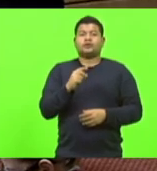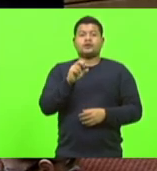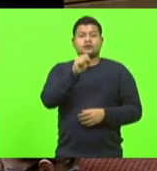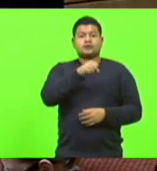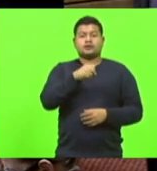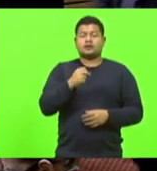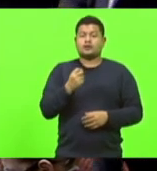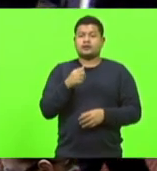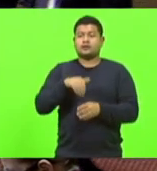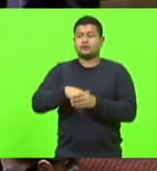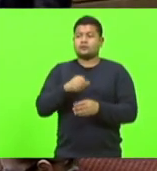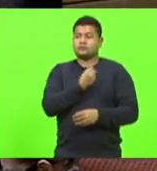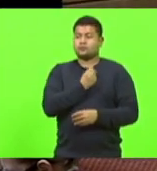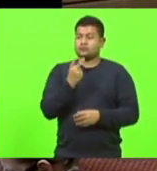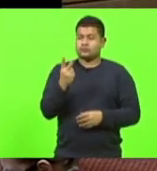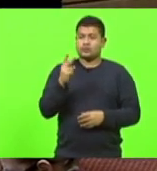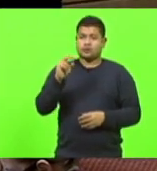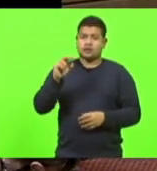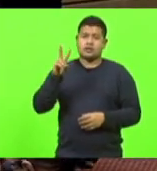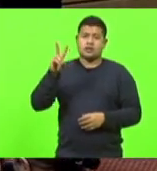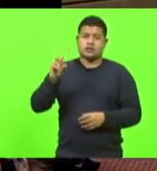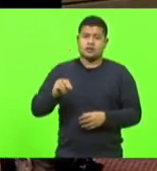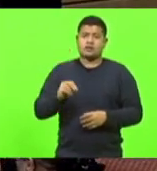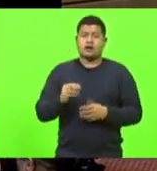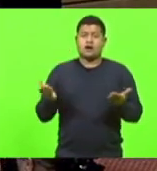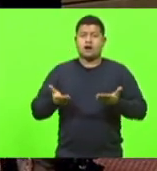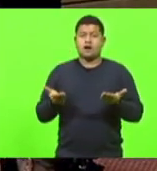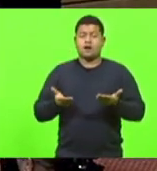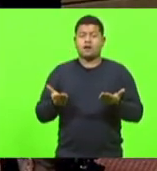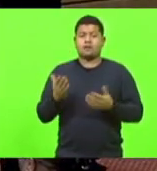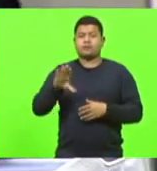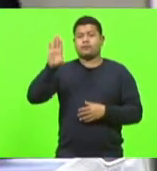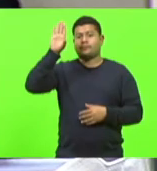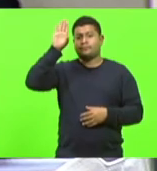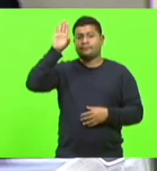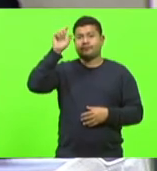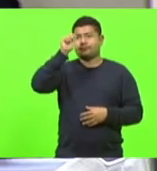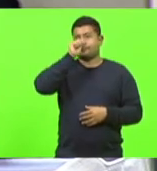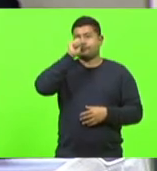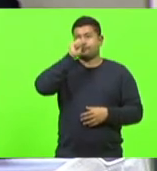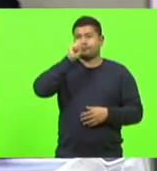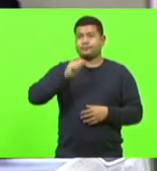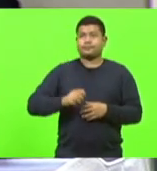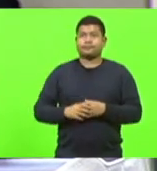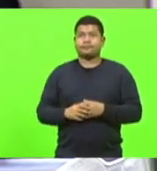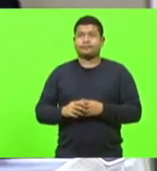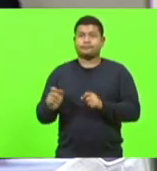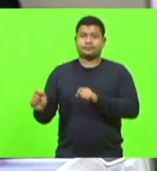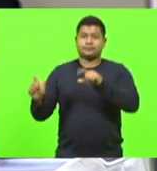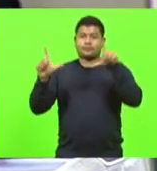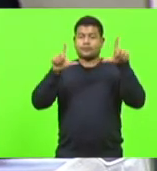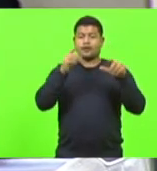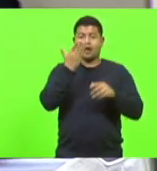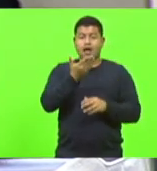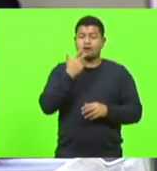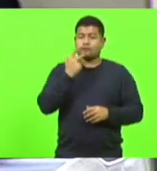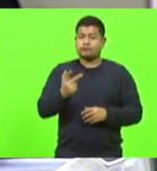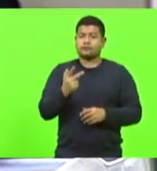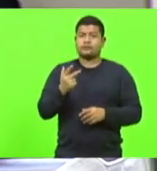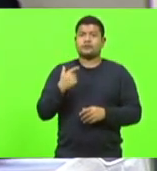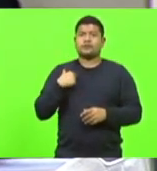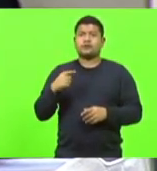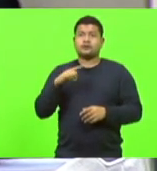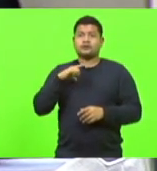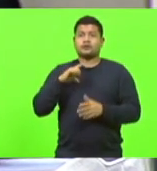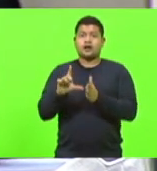dois rejeitam requerimento e agora assim vamos atender questão de ordem Deputado João Amin é esse painel com jovens se refere nós temos ele